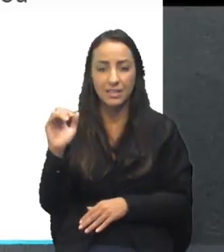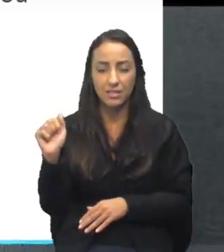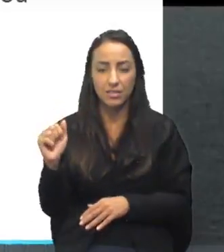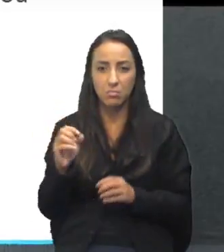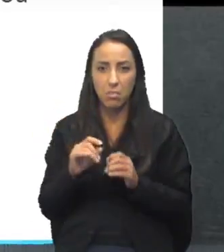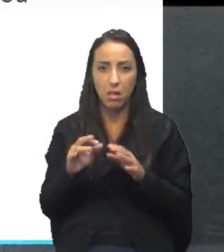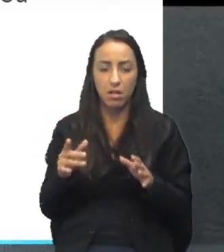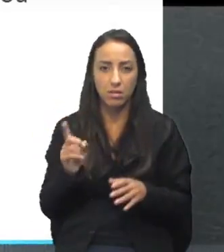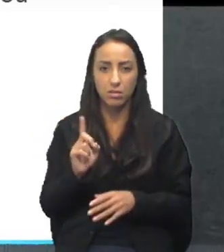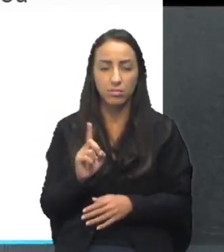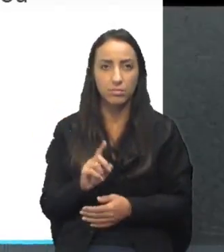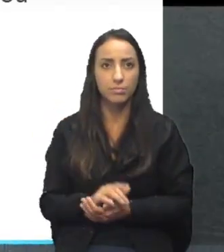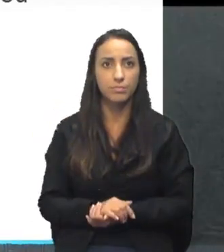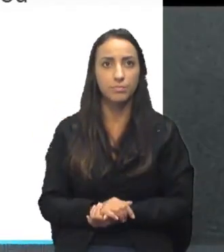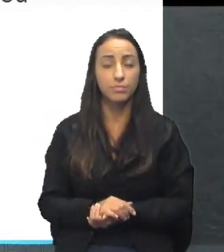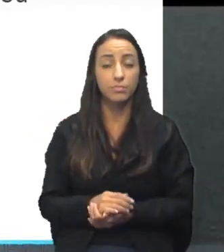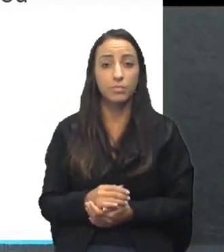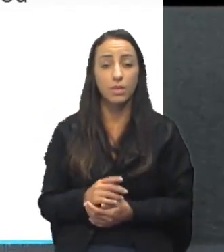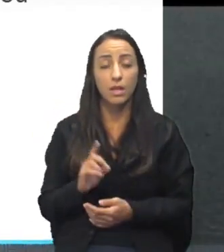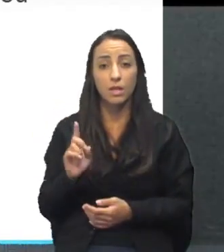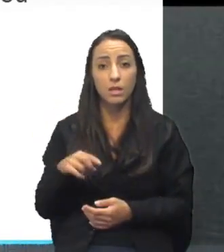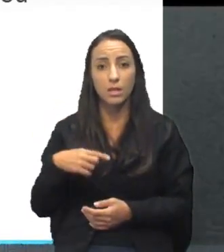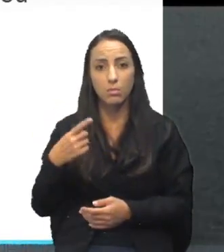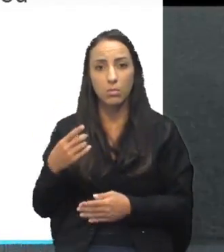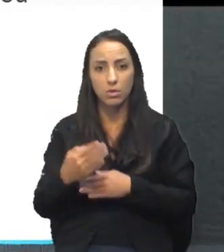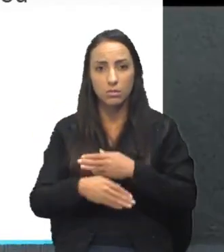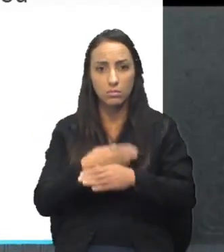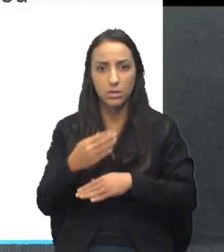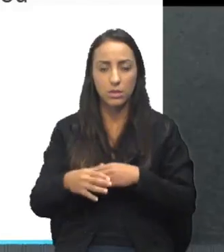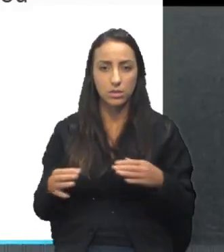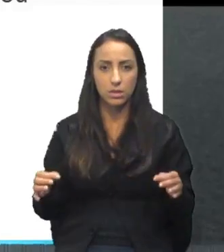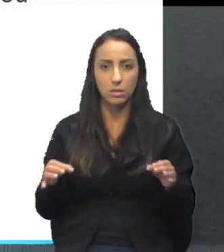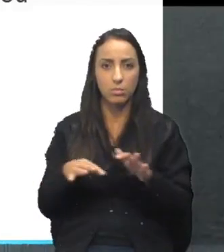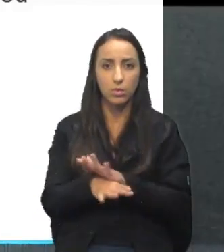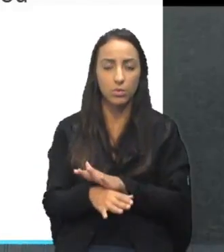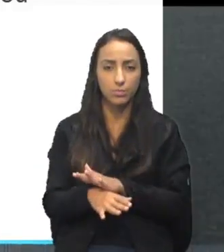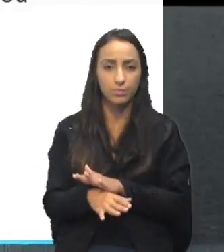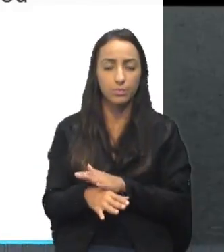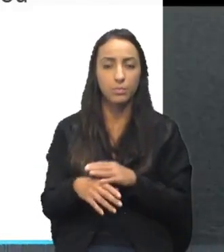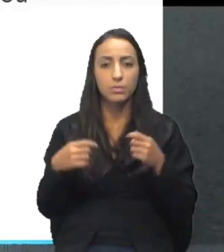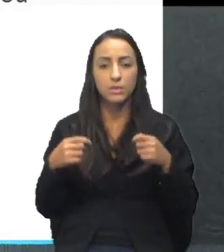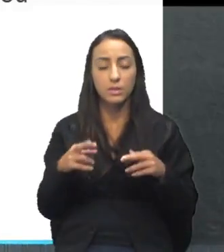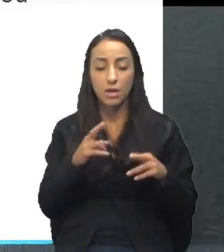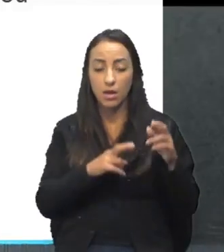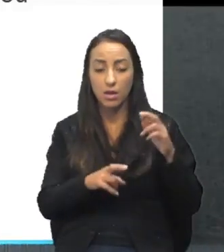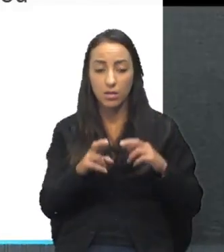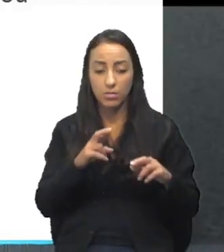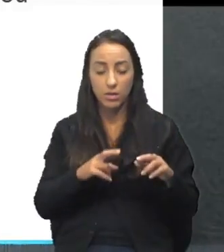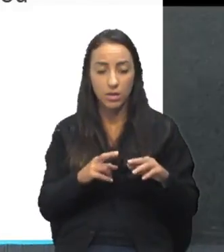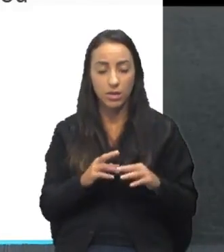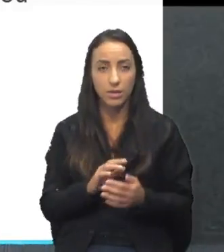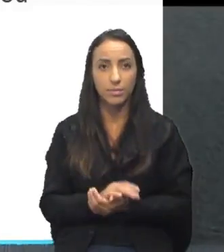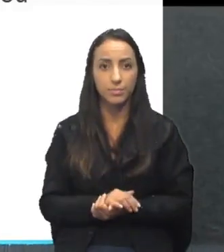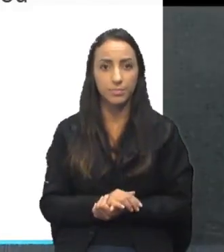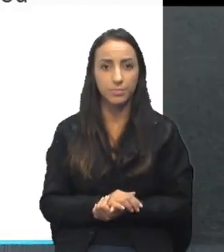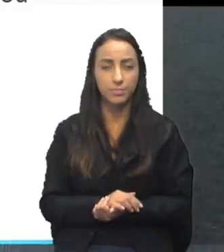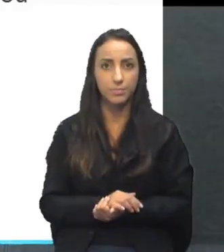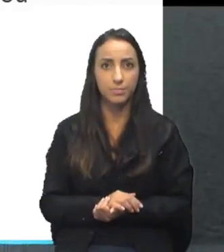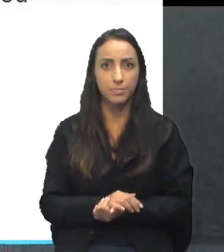lesão. Após a aplicação da bandagem, temos sempre que avaliar a pele nas